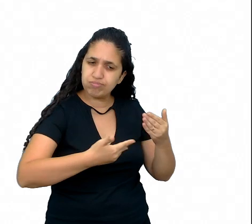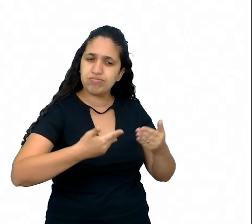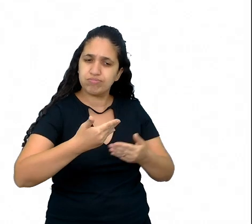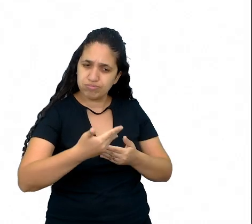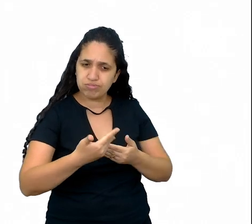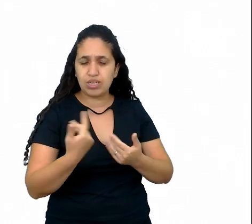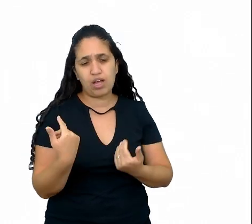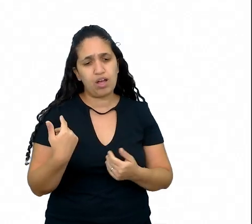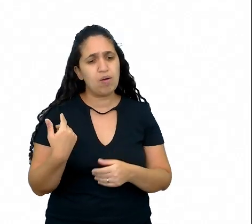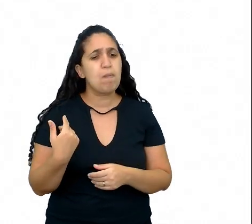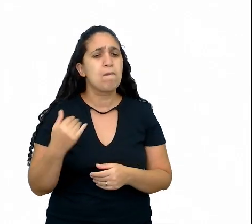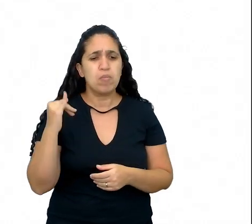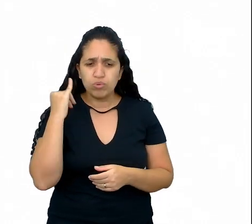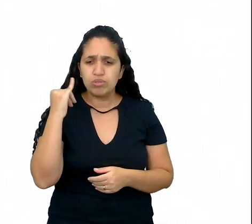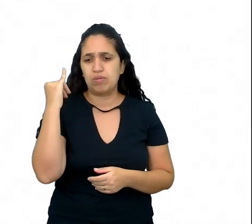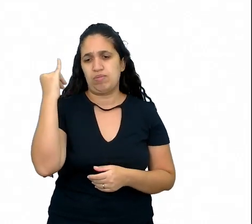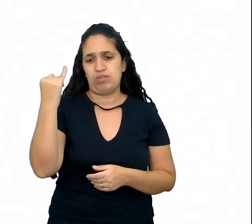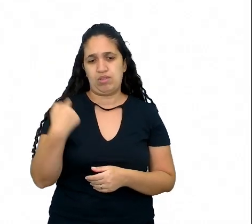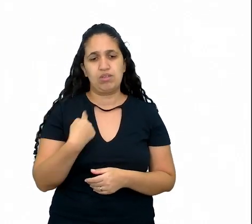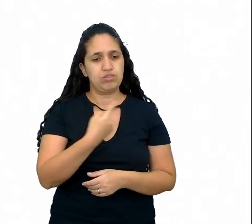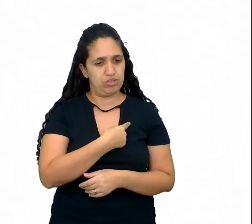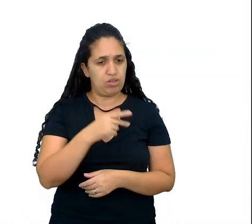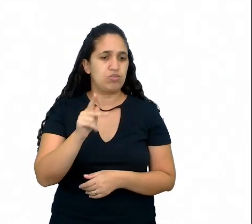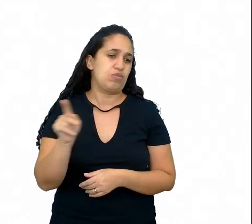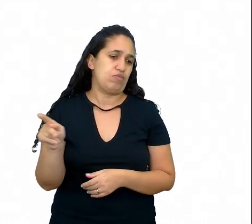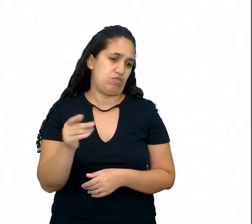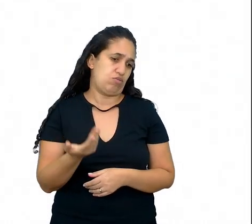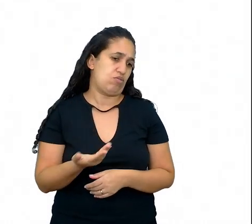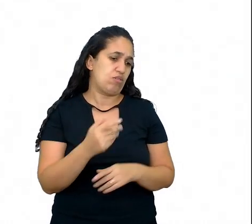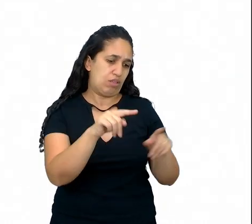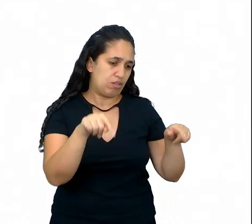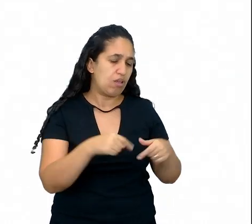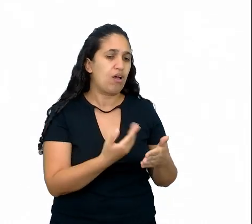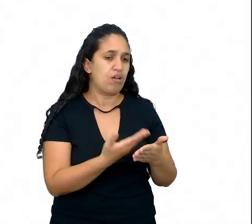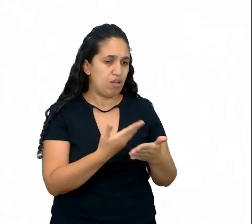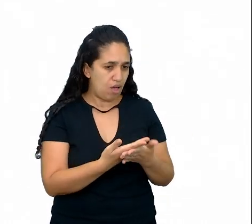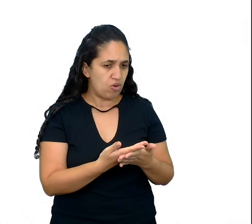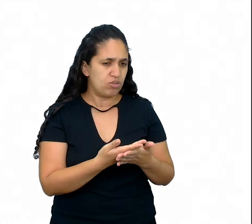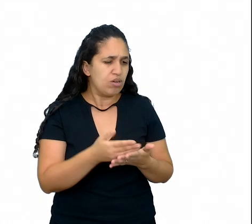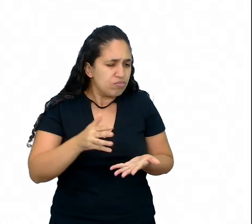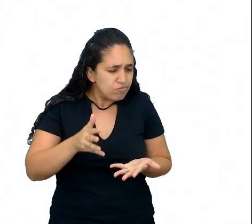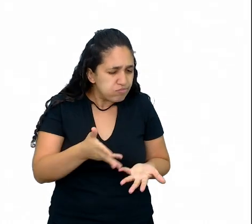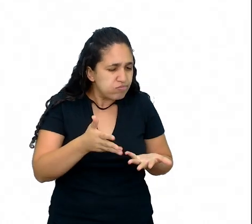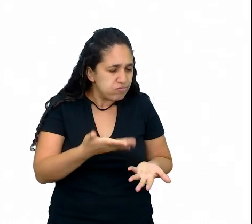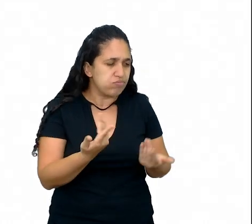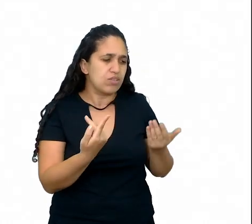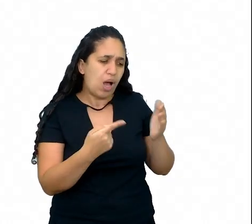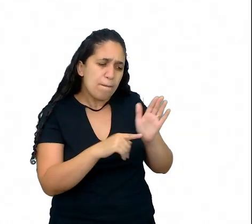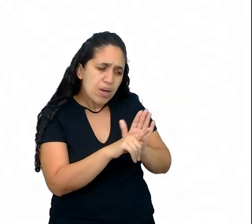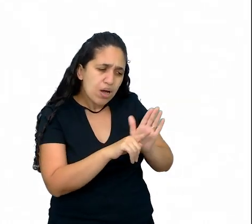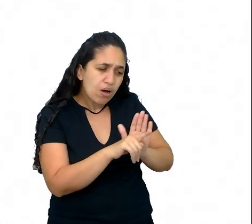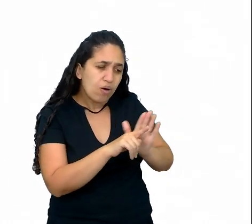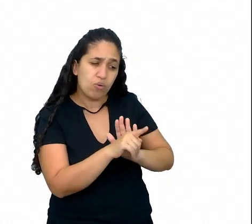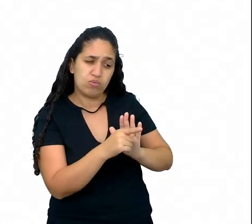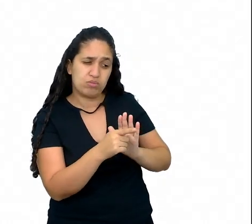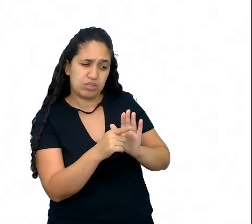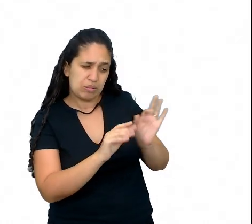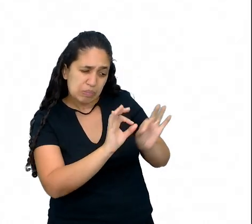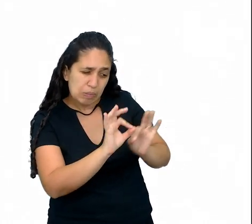é papel fundamental nosso ali em sala de aula, né? Fazer perguntas, né? Criar esse